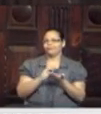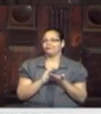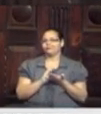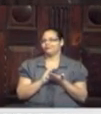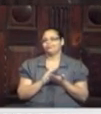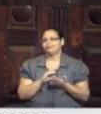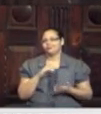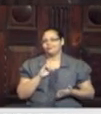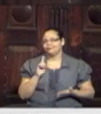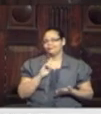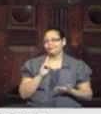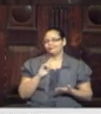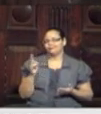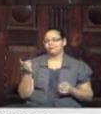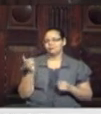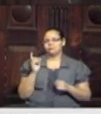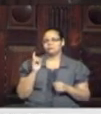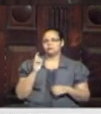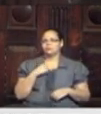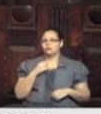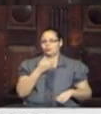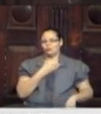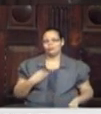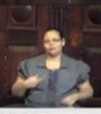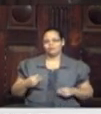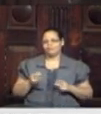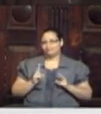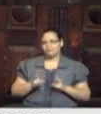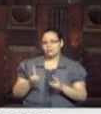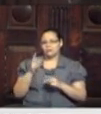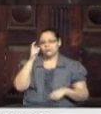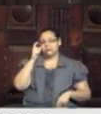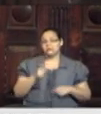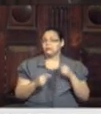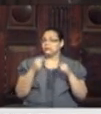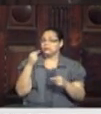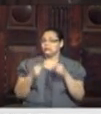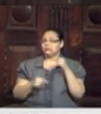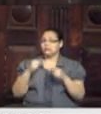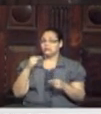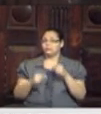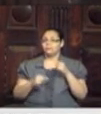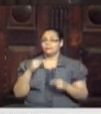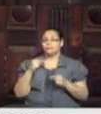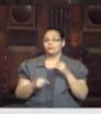Estado, não para recuperar a governabilidade, mas por interesses políticos que